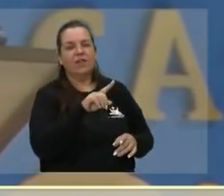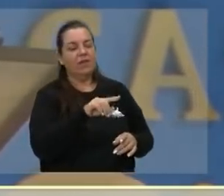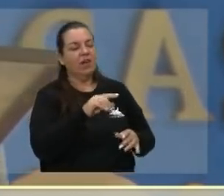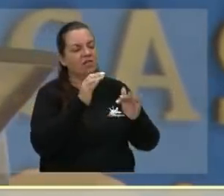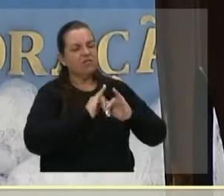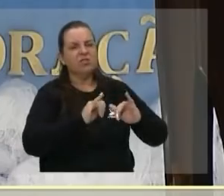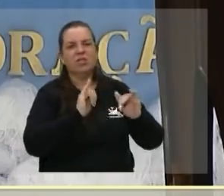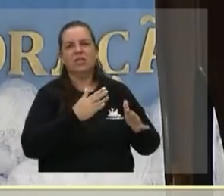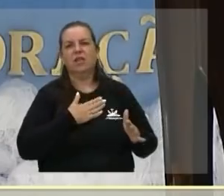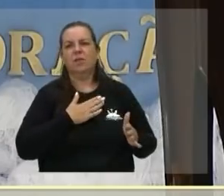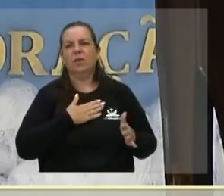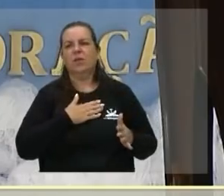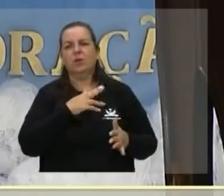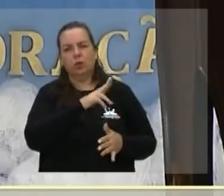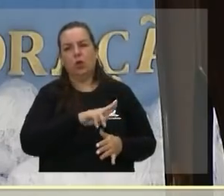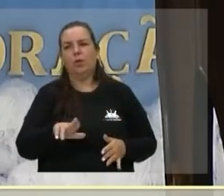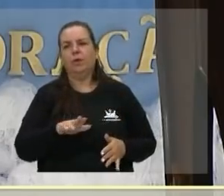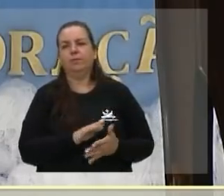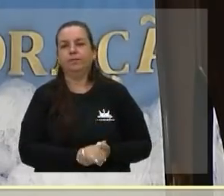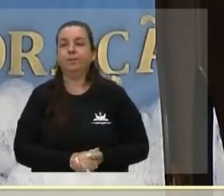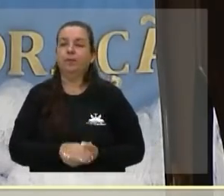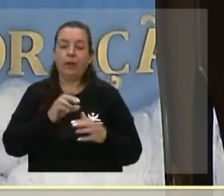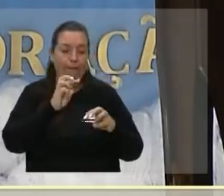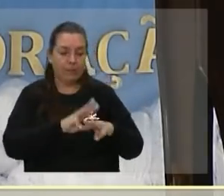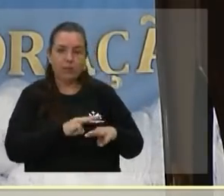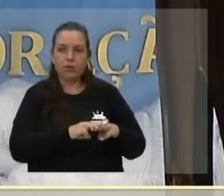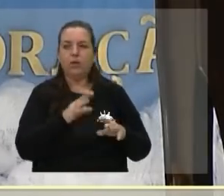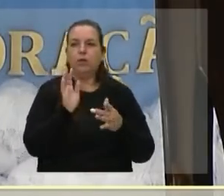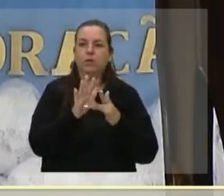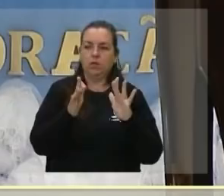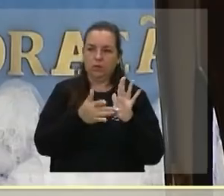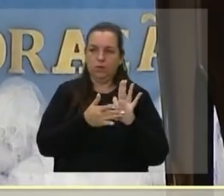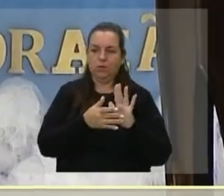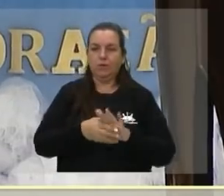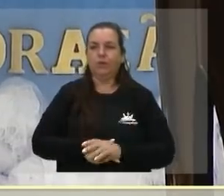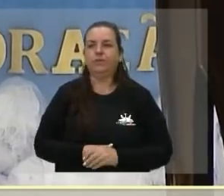evangelizador prisioneiro de cristo